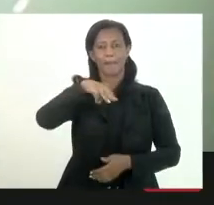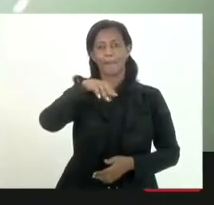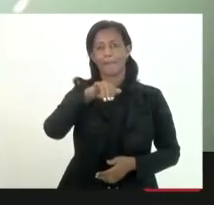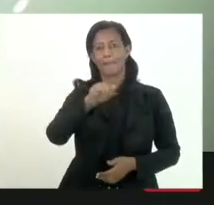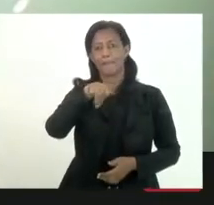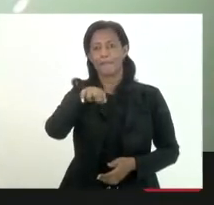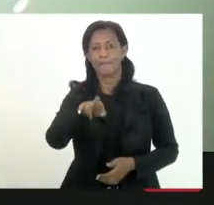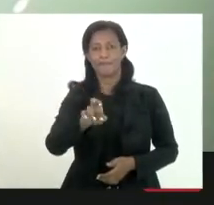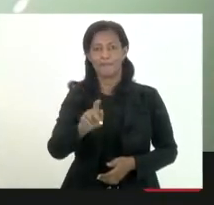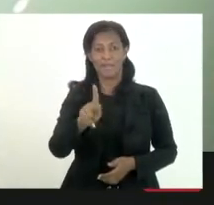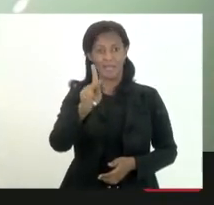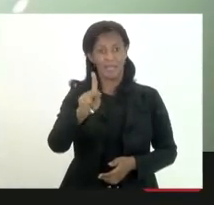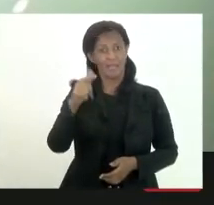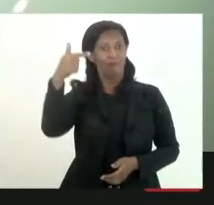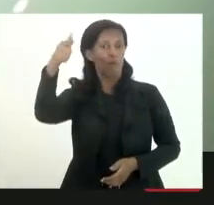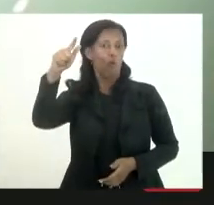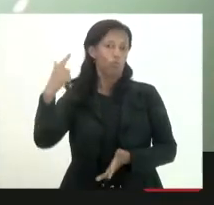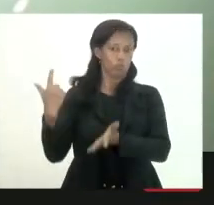outro compromisso, mas